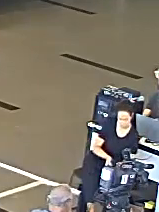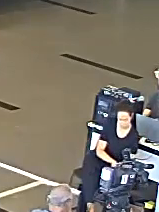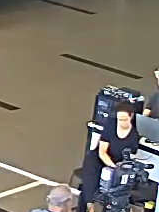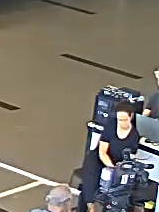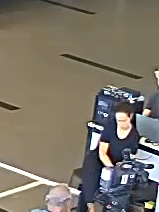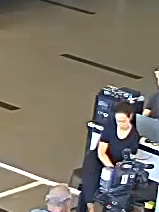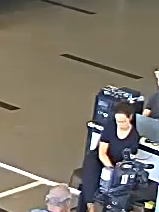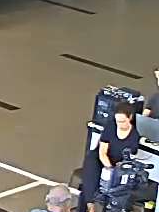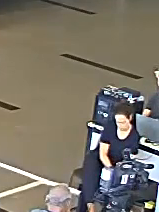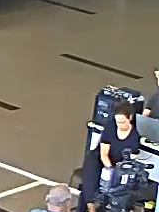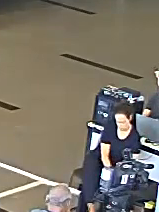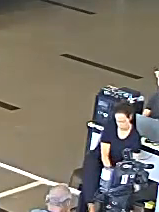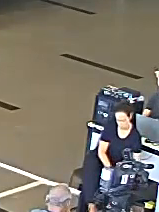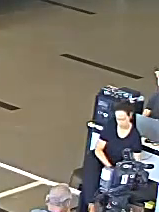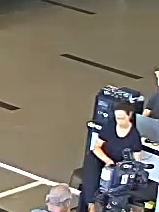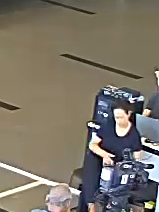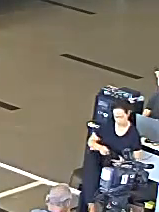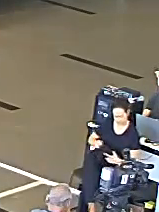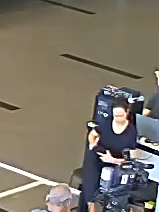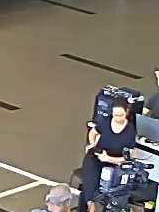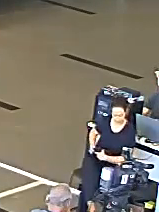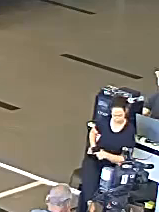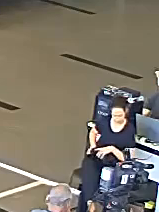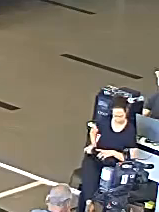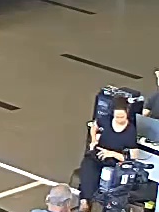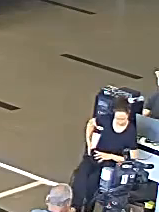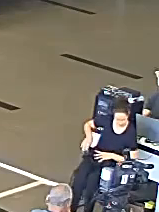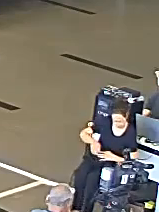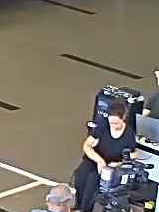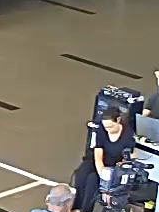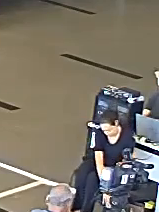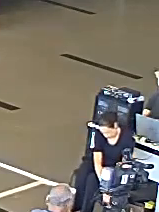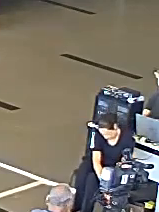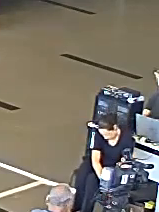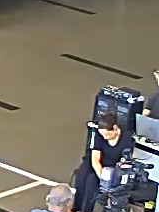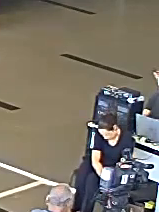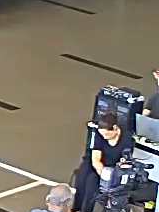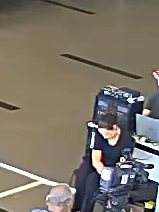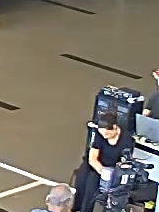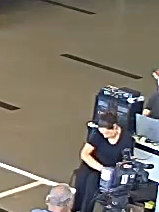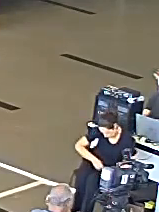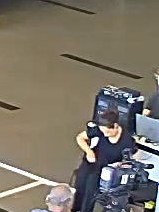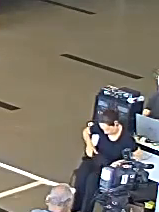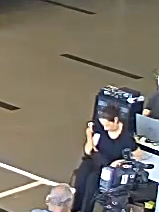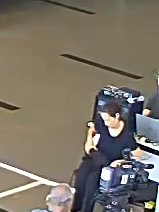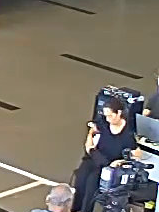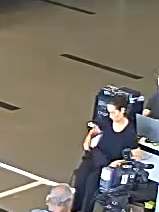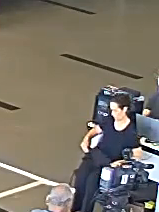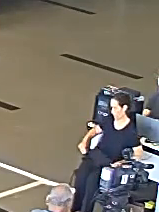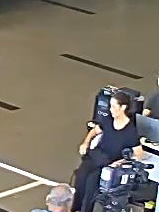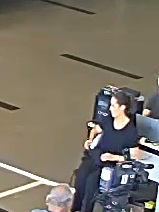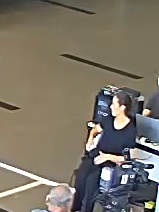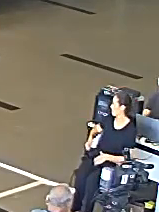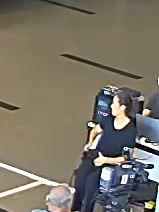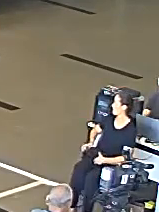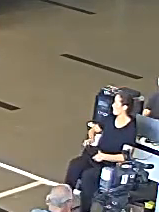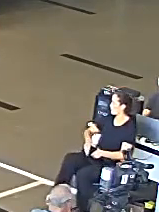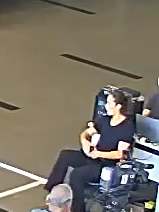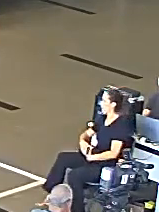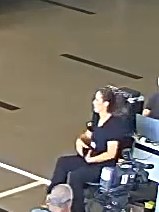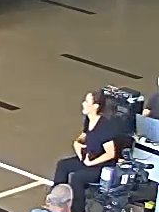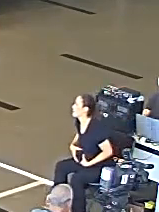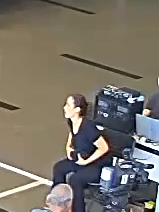e quero saudar aqui a presença do outro membro de Minas Gerais Zilmar salve